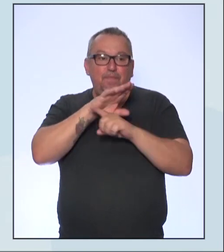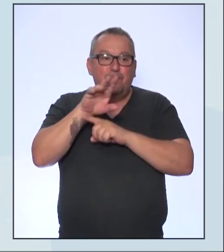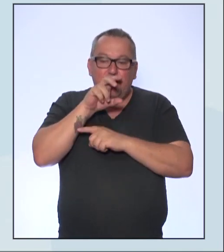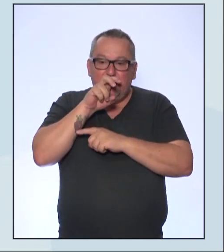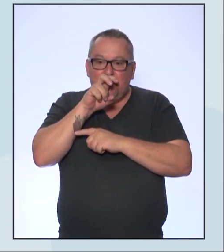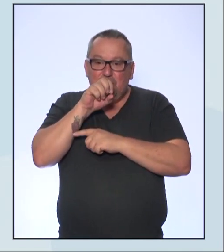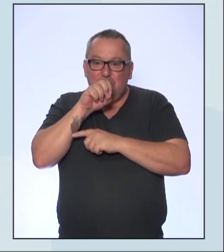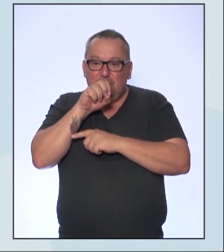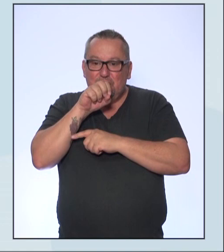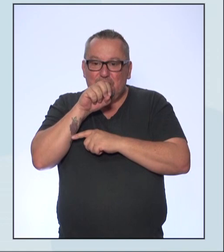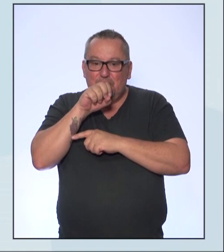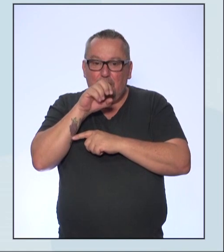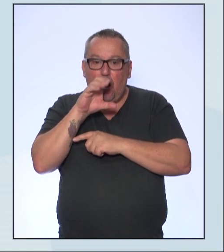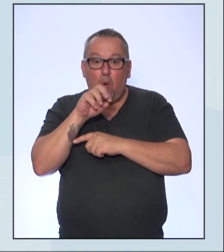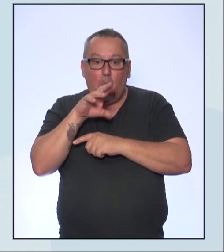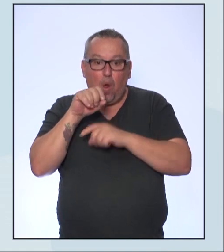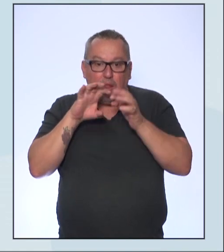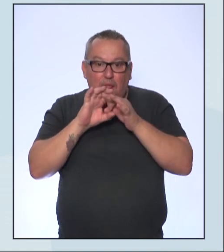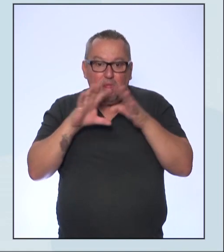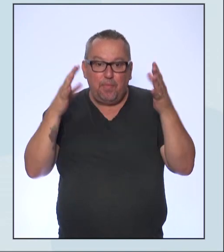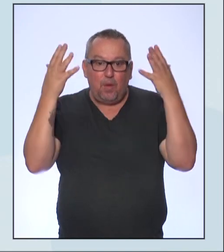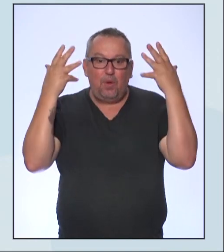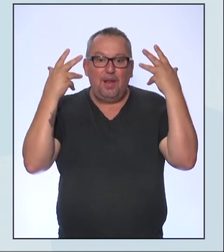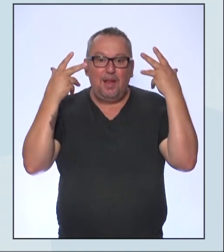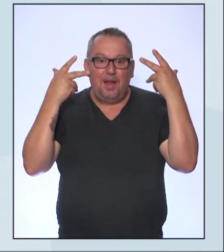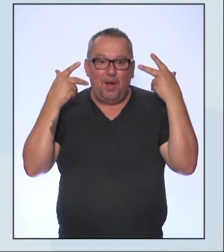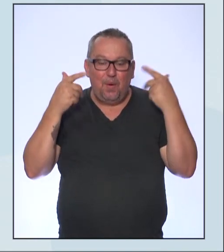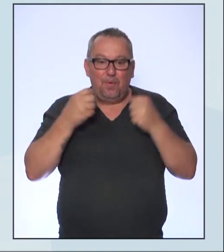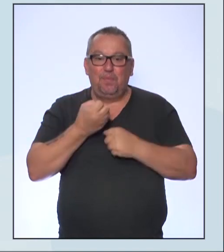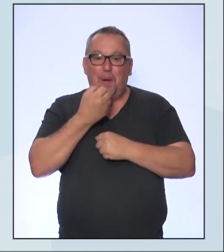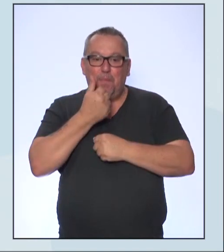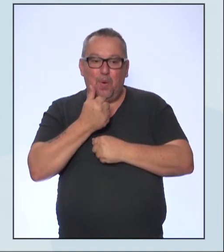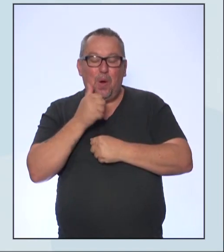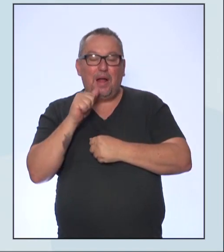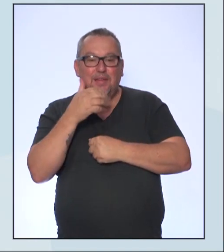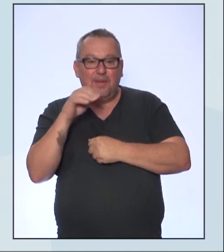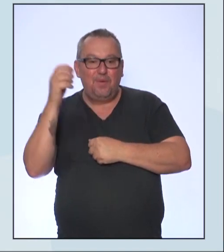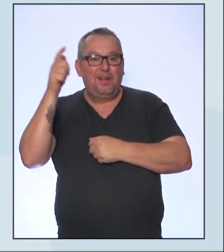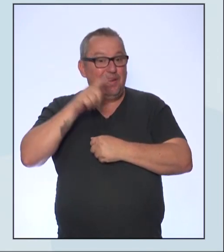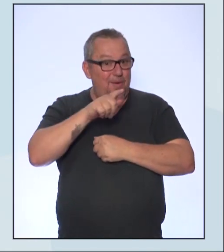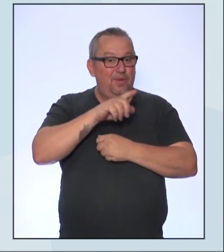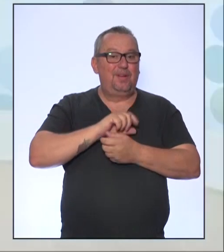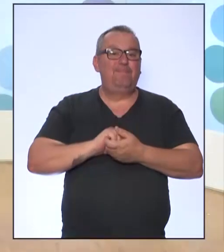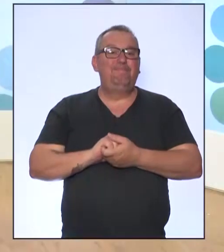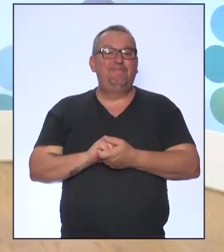afiados, roeu as cordas e soltou o leão. Uma boa ação ganha outra.